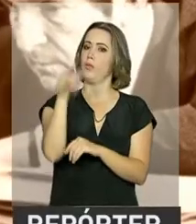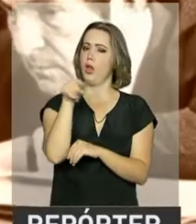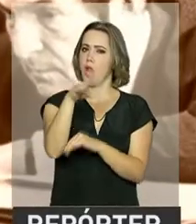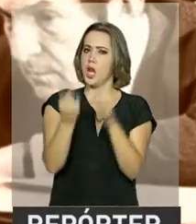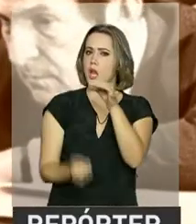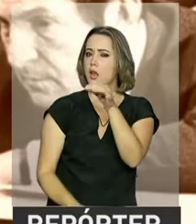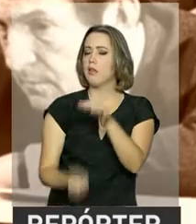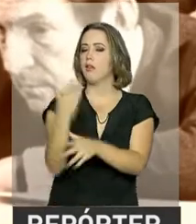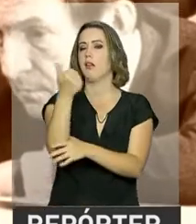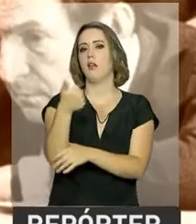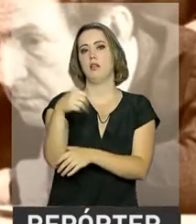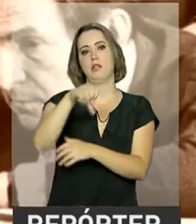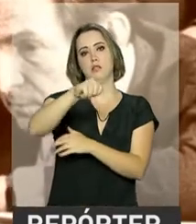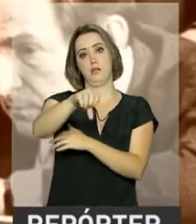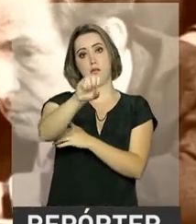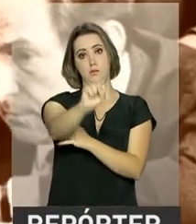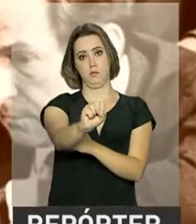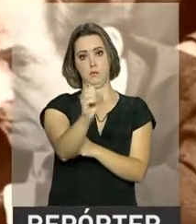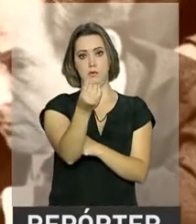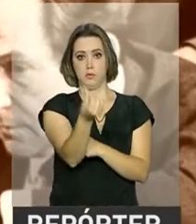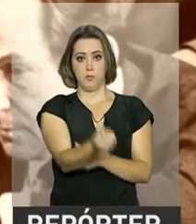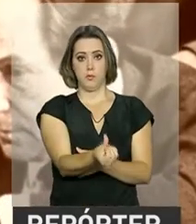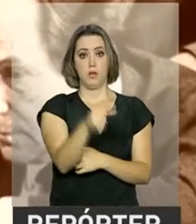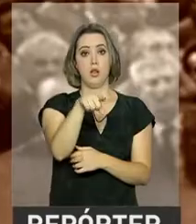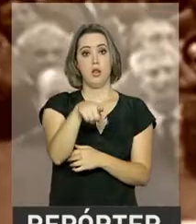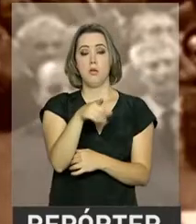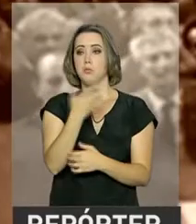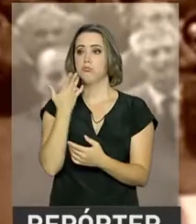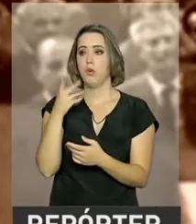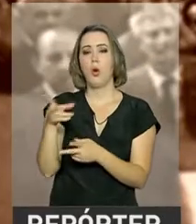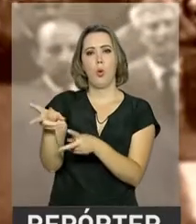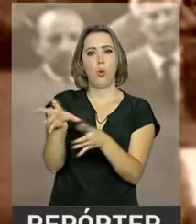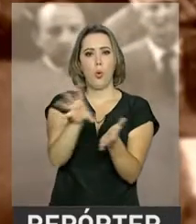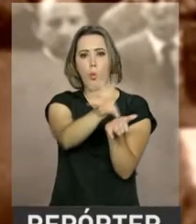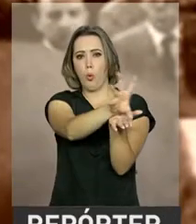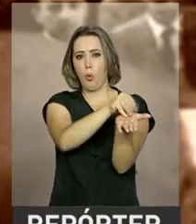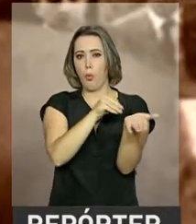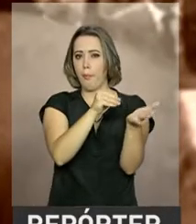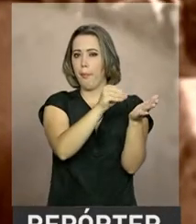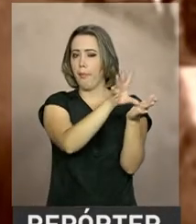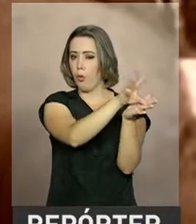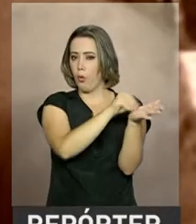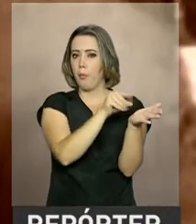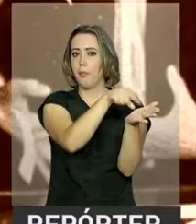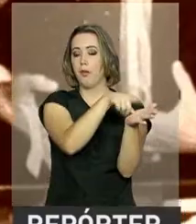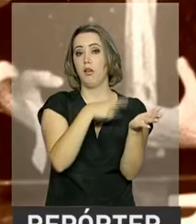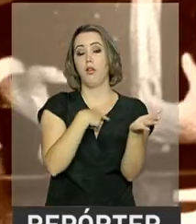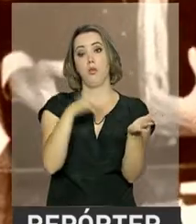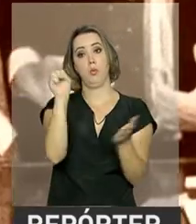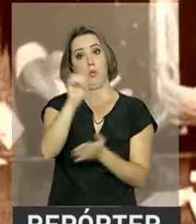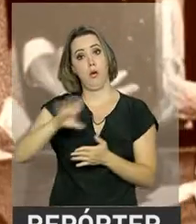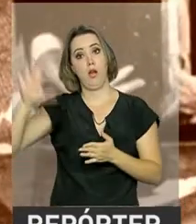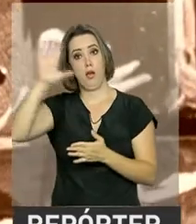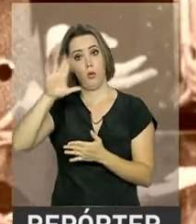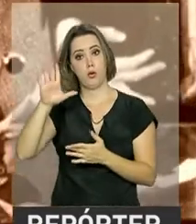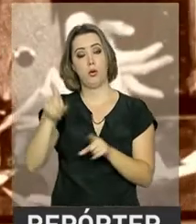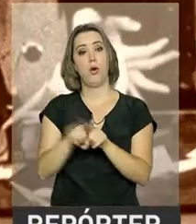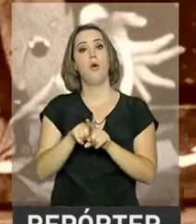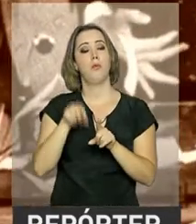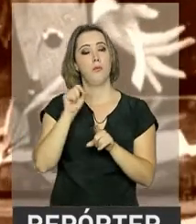foi criado em 1986, inspirado no modelo europeu, e assegurado pela Constituição